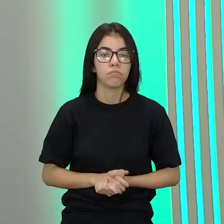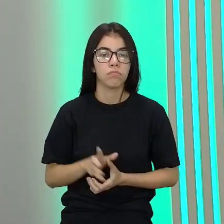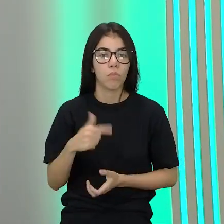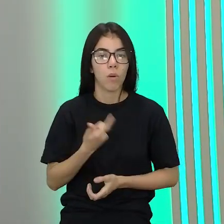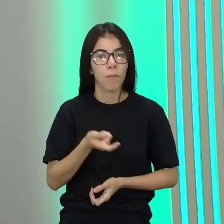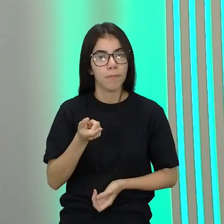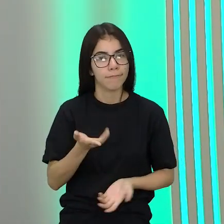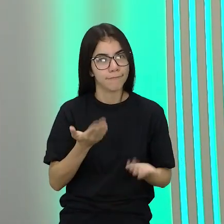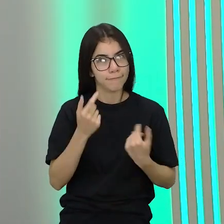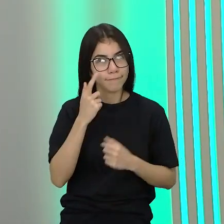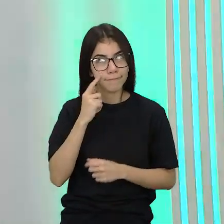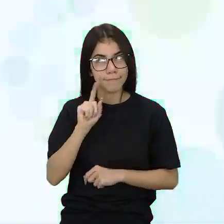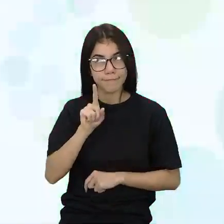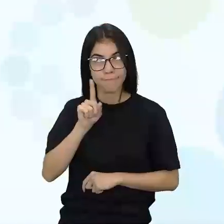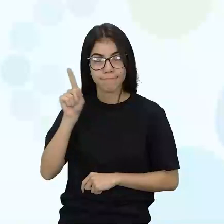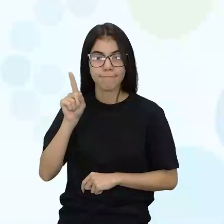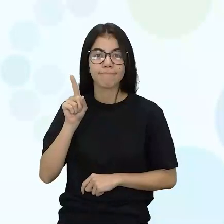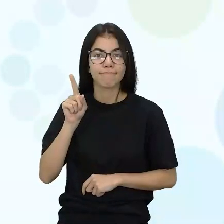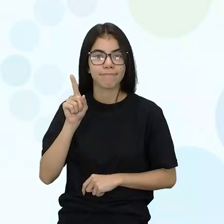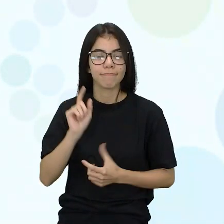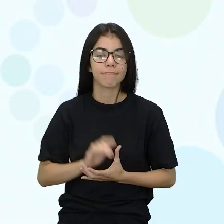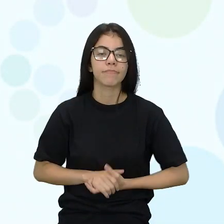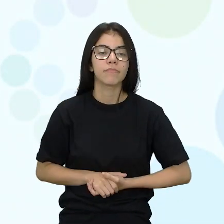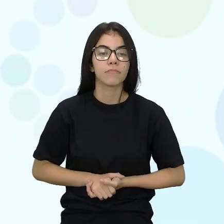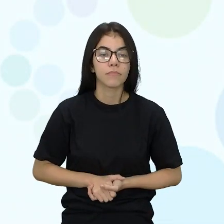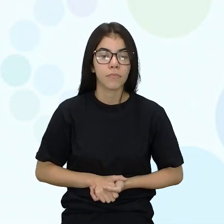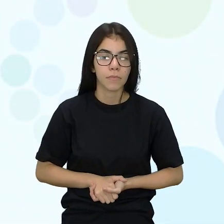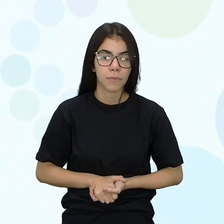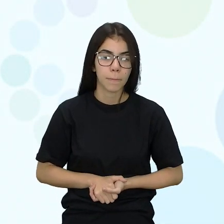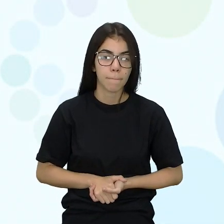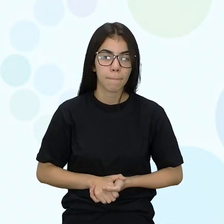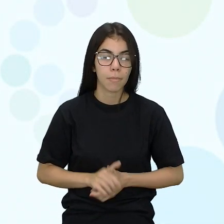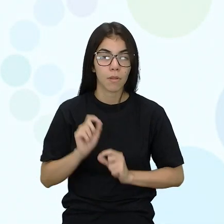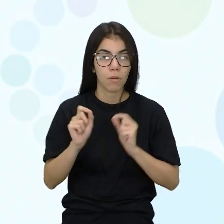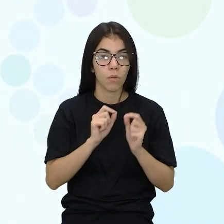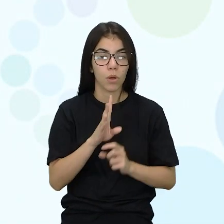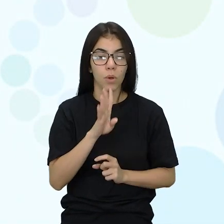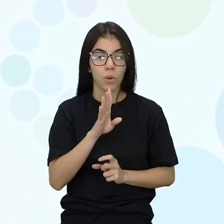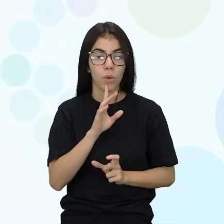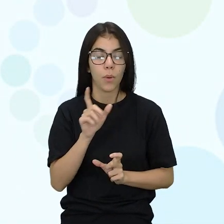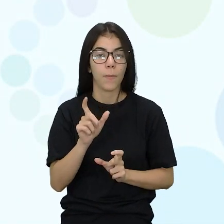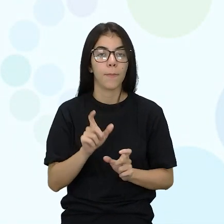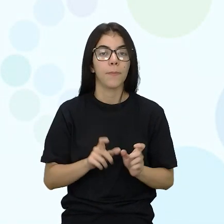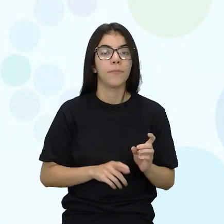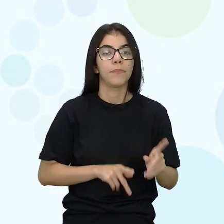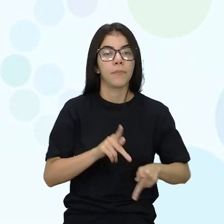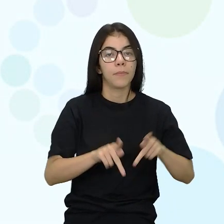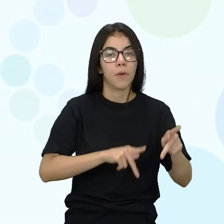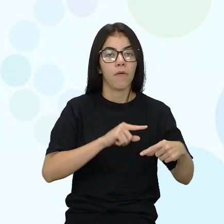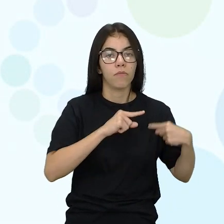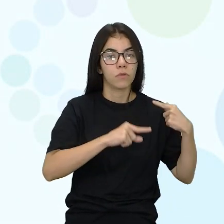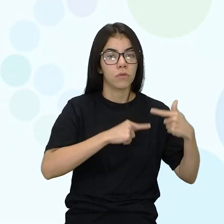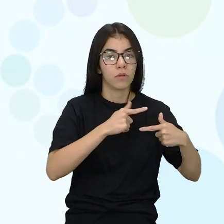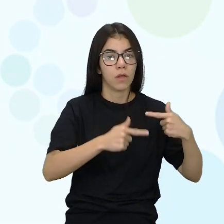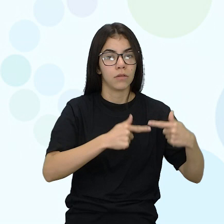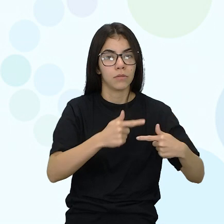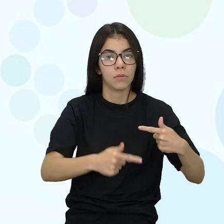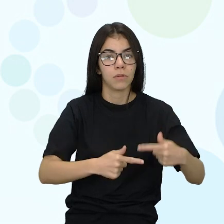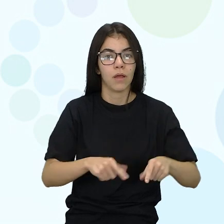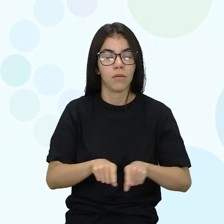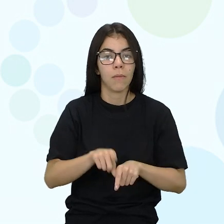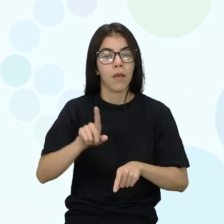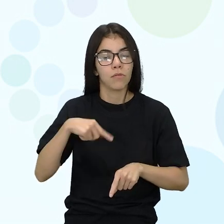dar uma olhada no tema, no título da aula de hoje? Olha só. Conhecendo povos tradicionais. Nós iremos trabalhar